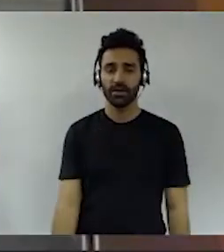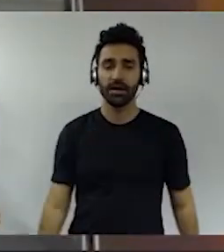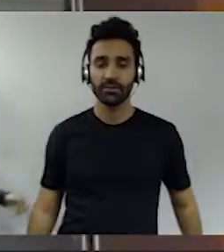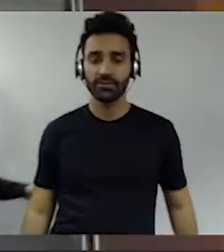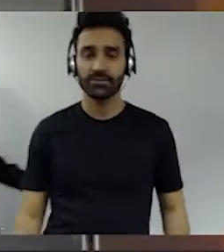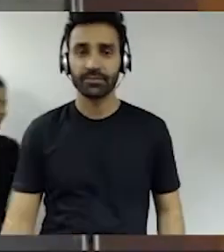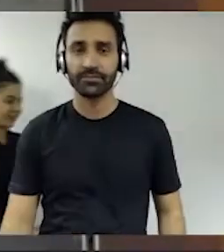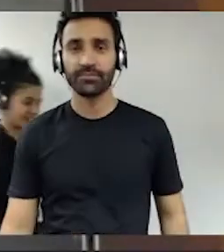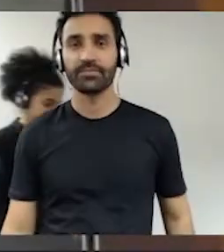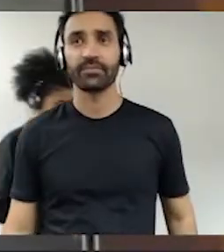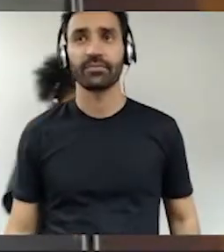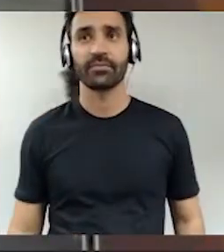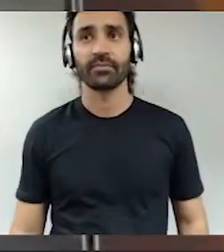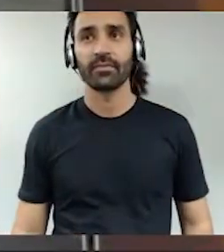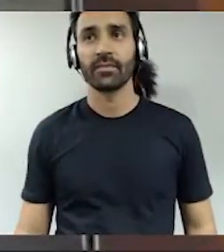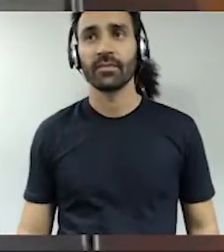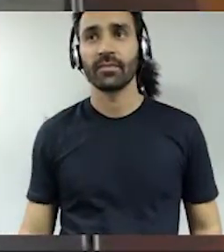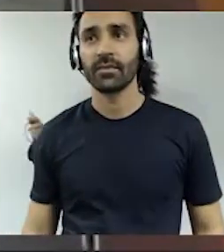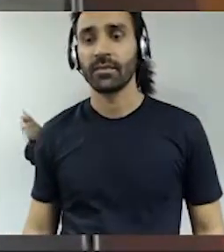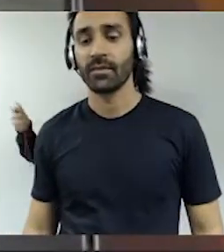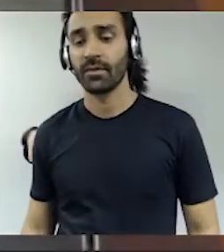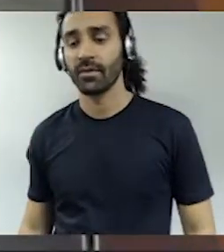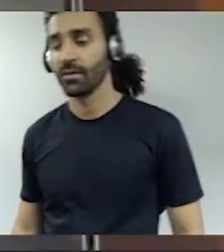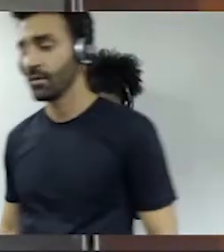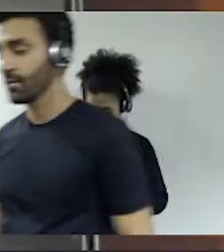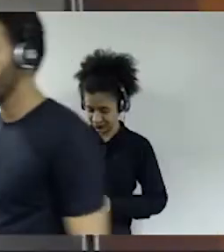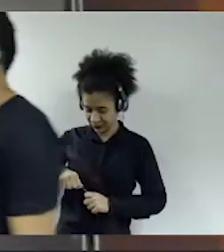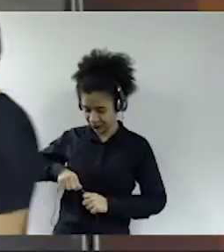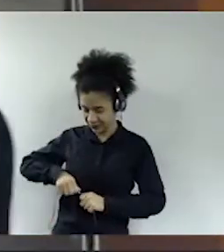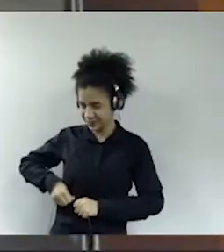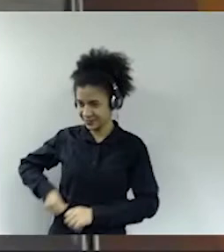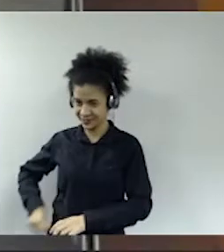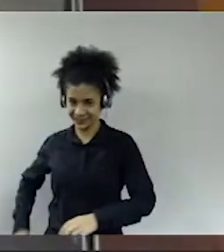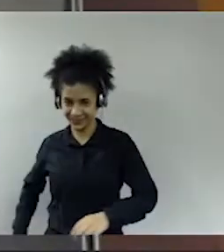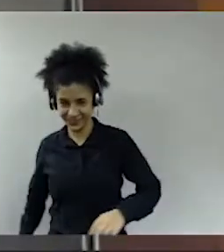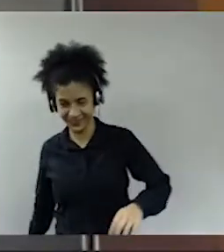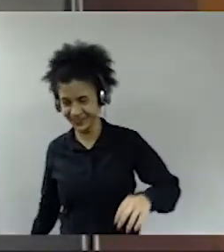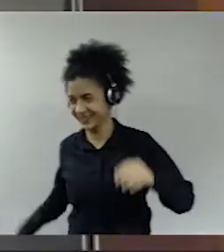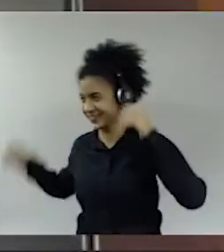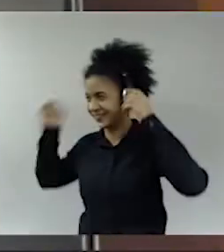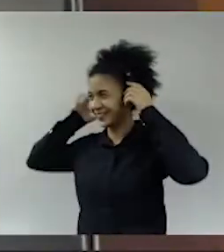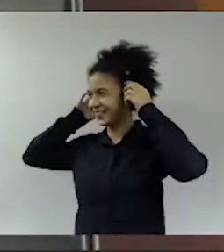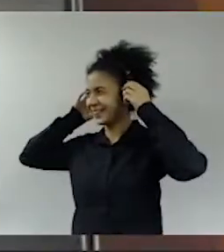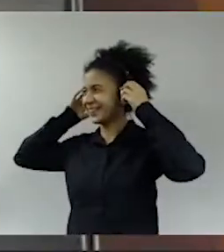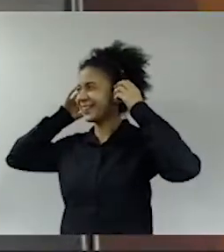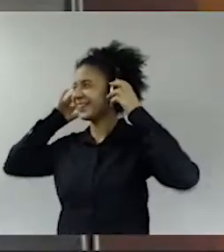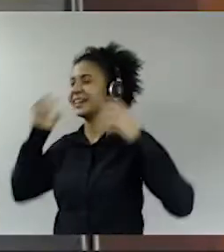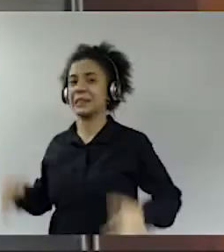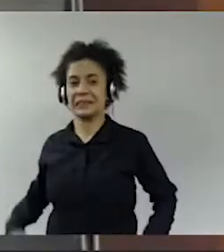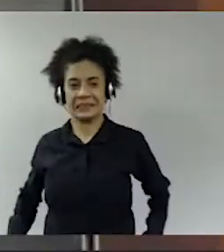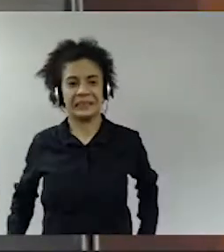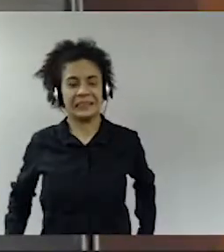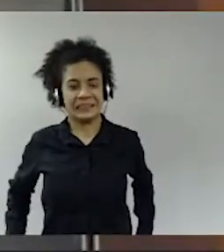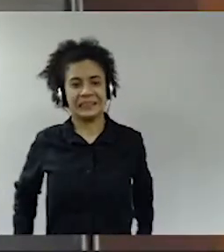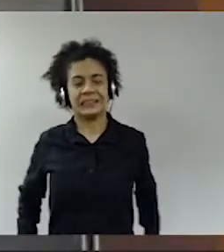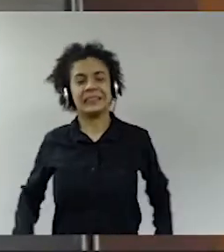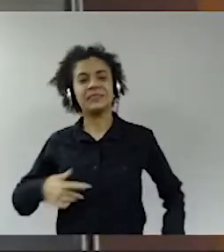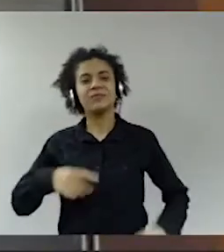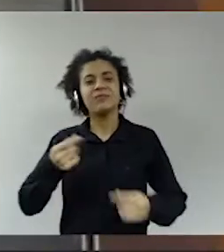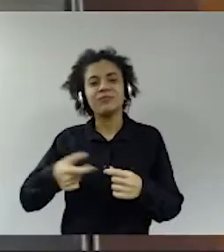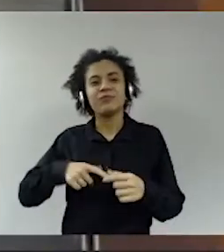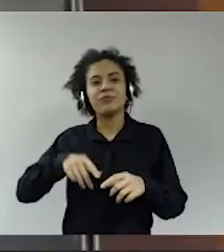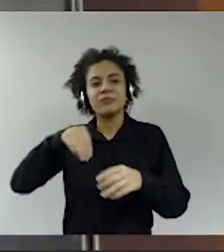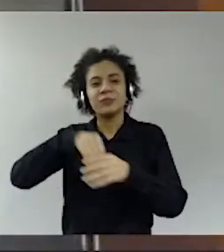situação extraordinária em que vivemos e depois, brevemente, tocar em assuntos que estão tramitando no